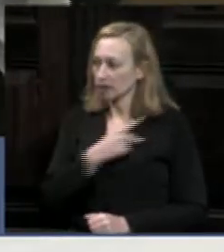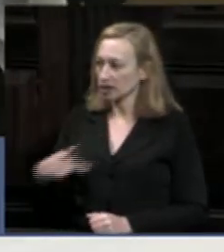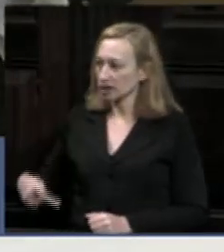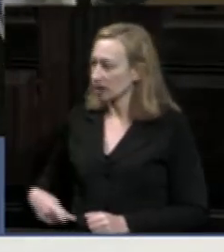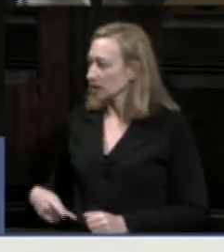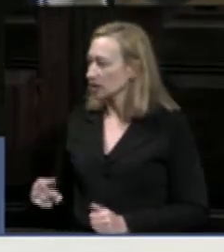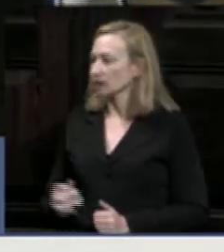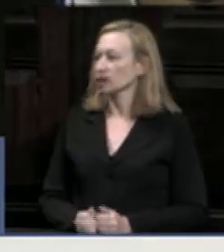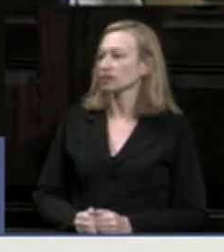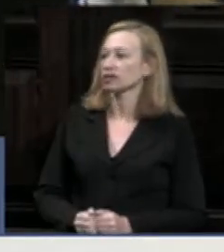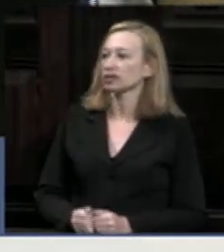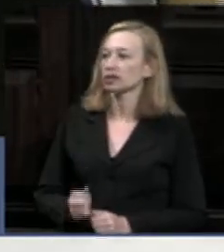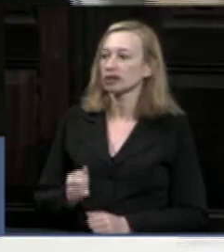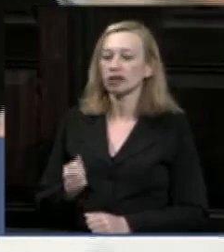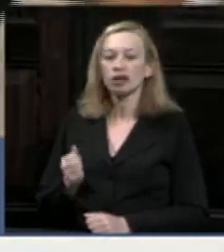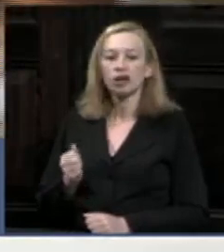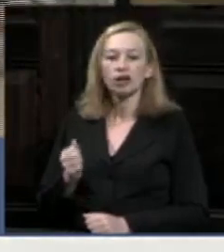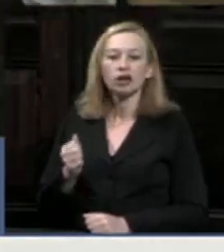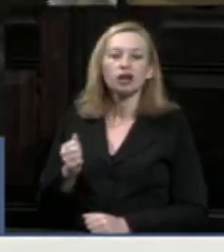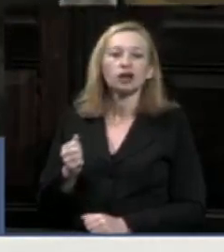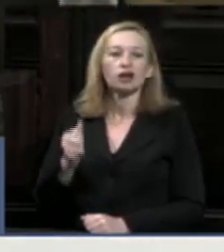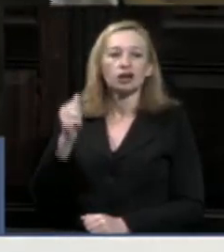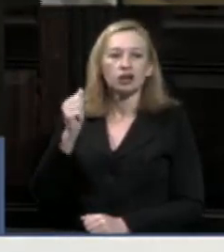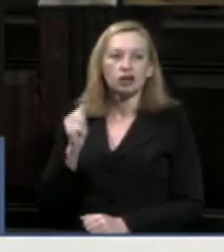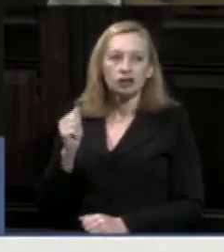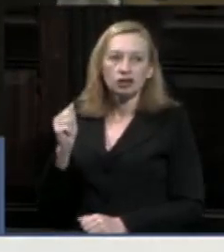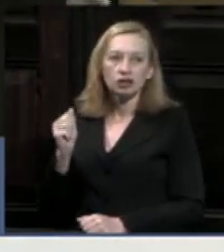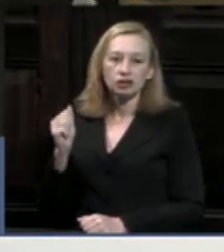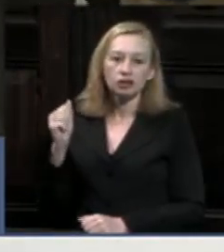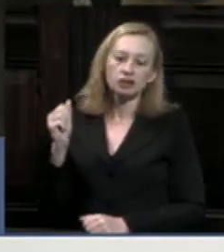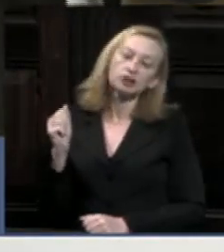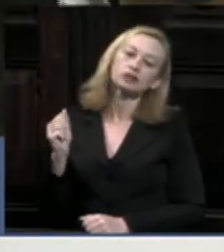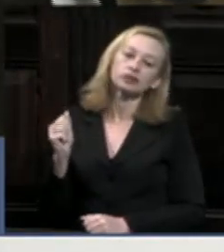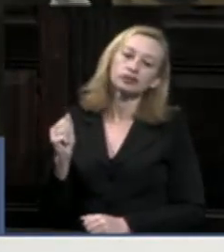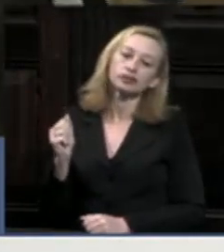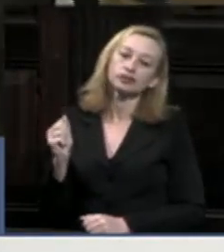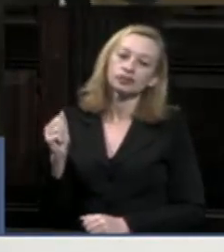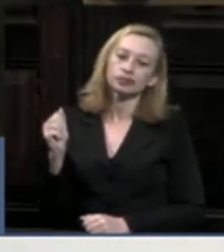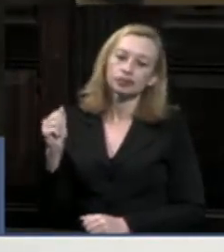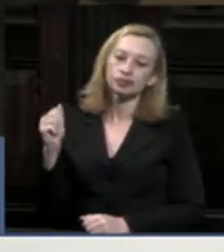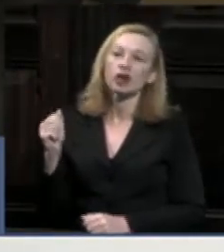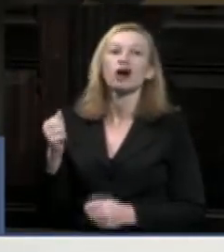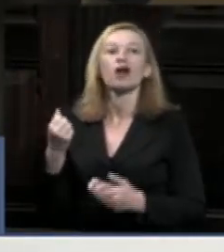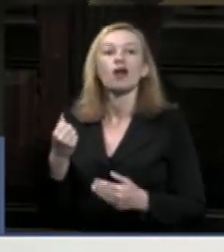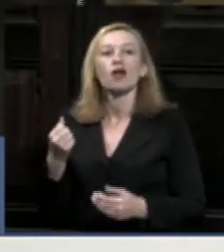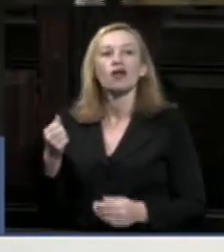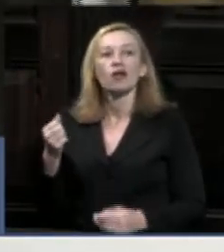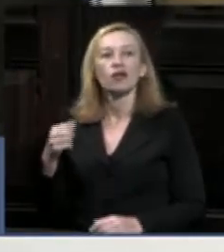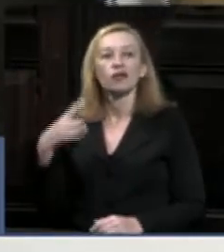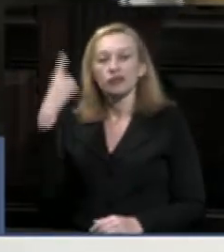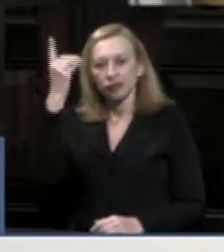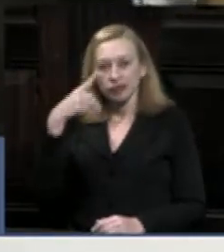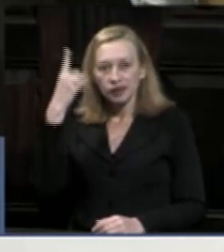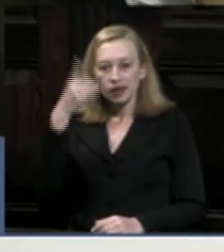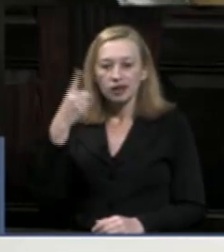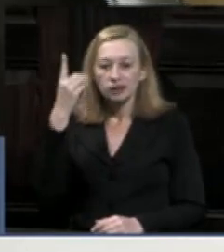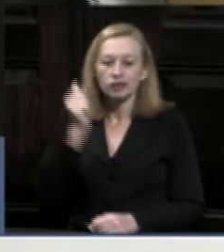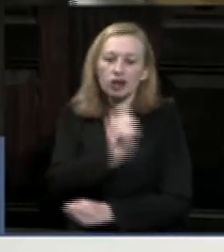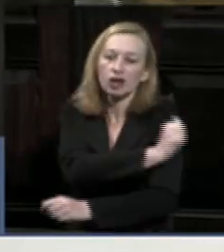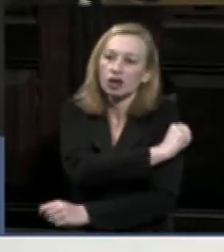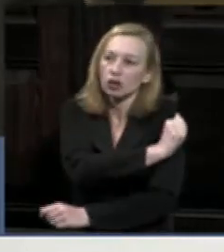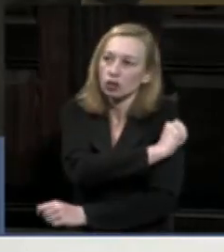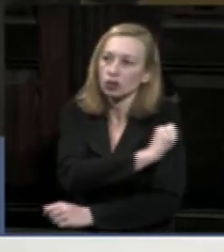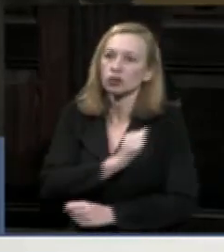andré ceciliano senhores deputados alunos professores funcionários da uerj